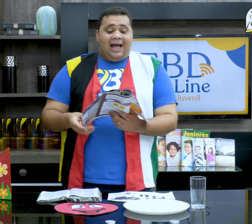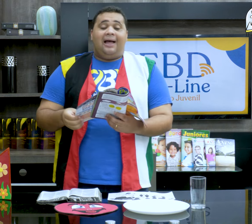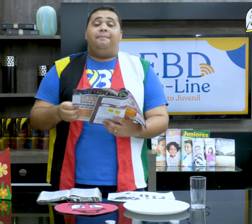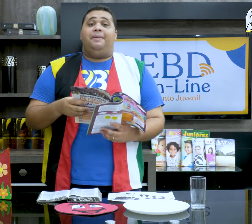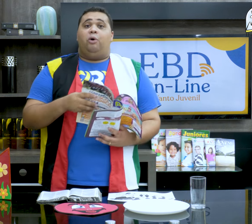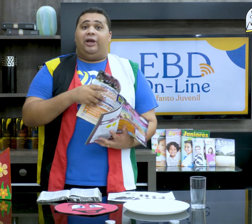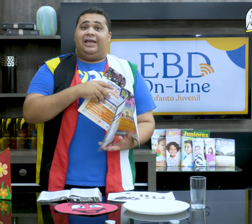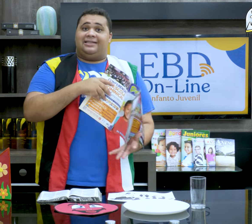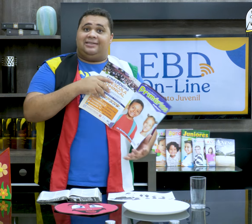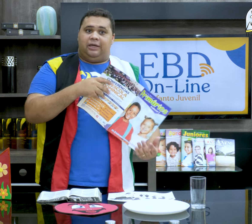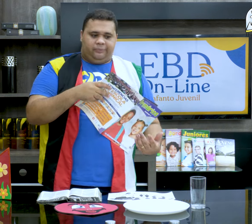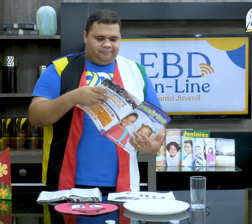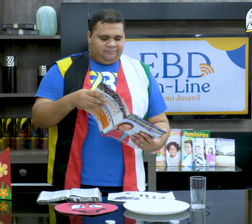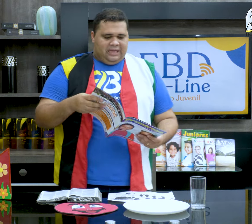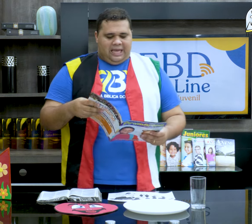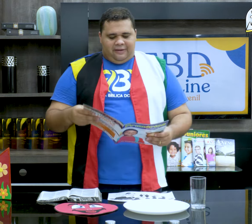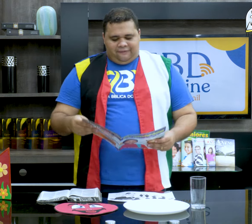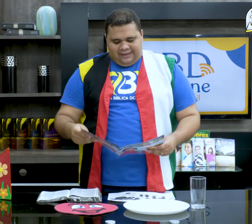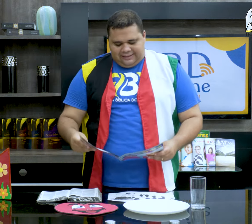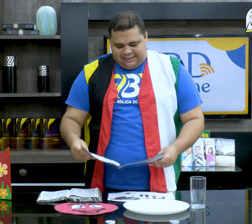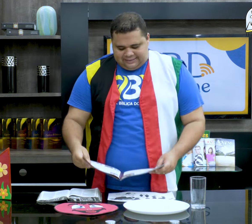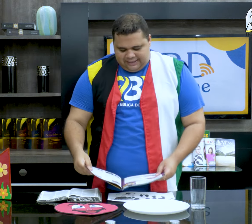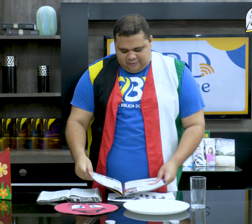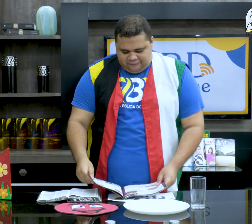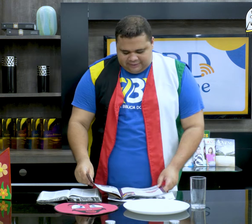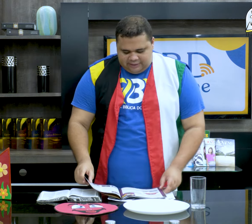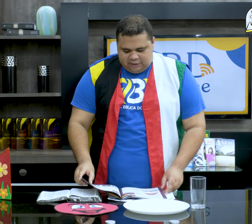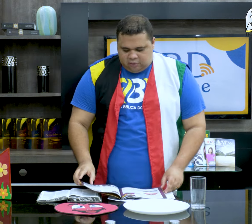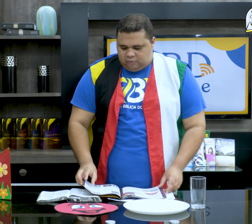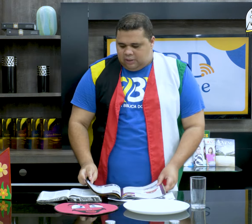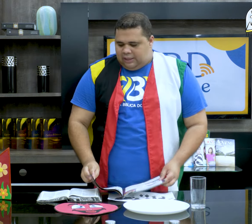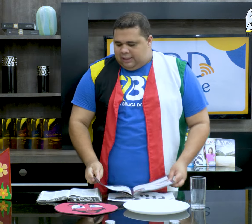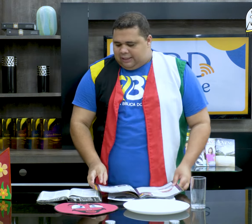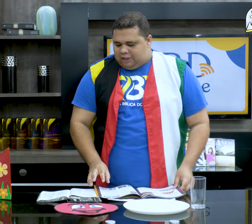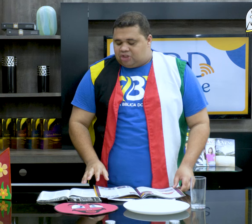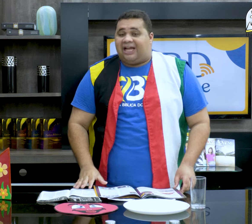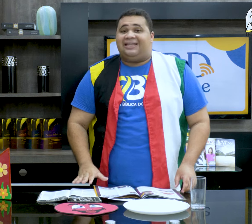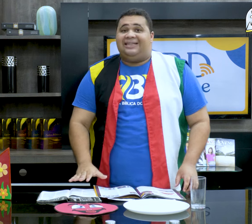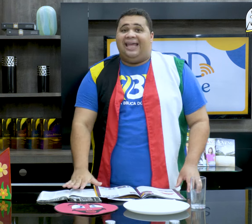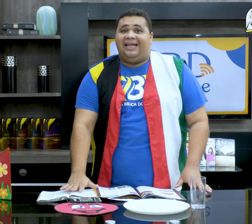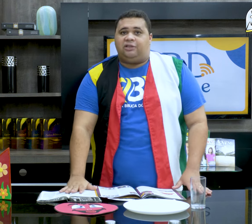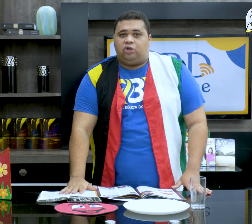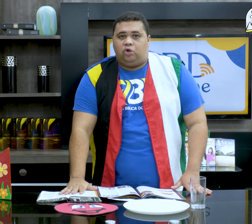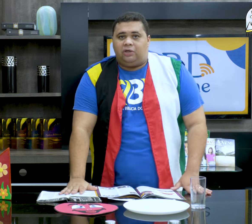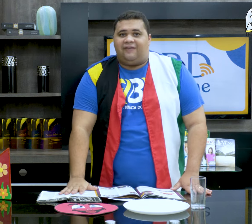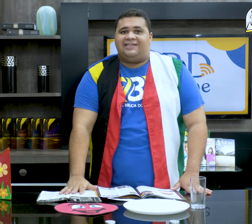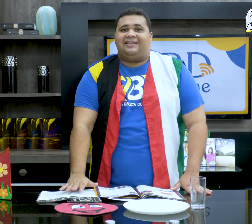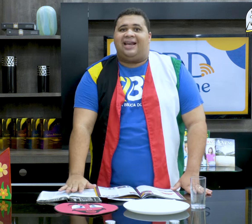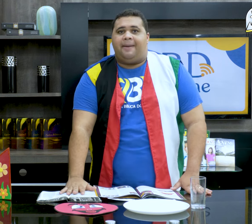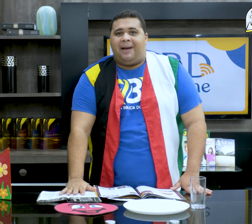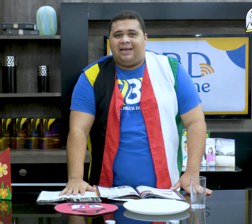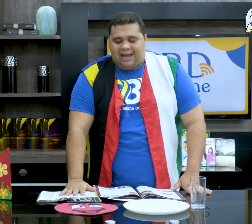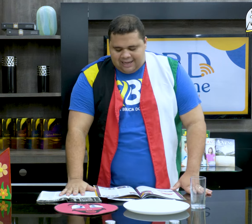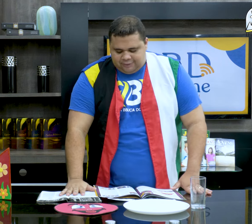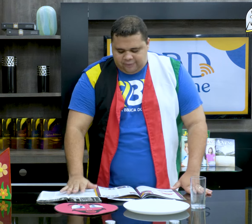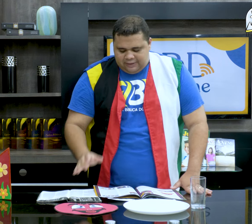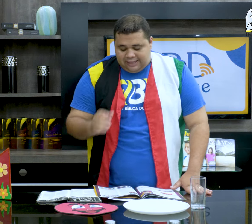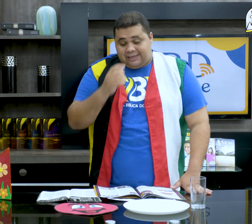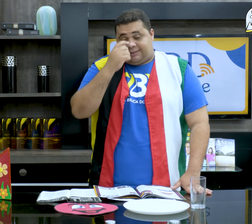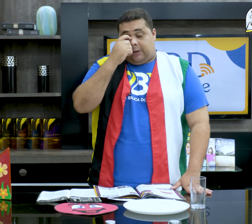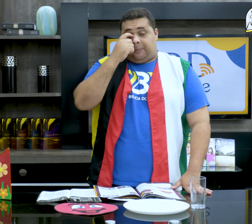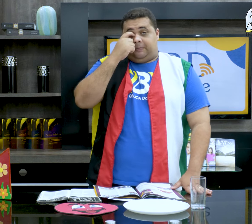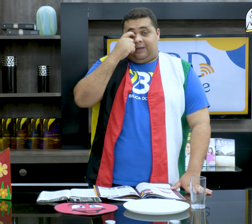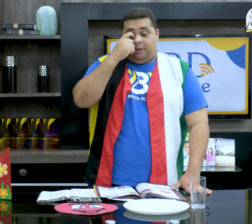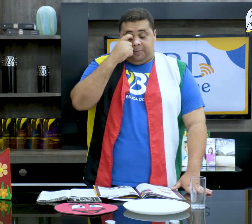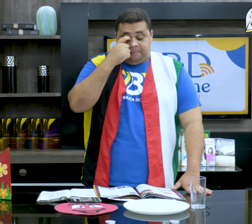a memória em Ação vai trazer um versículo que está dentro que vai ser trabalhado